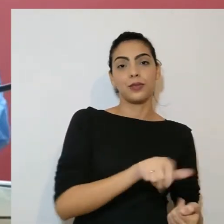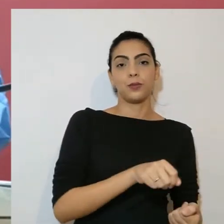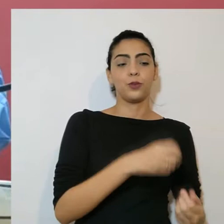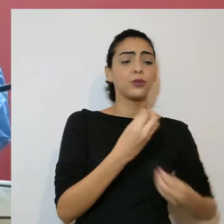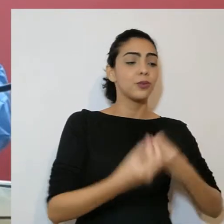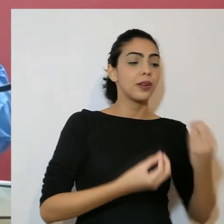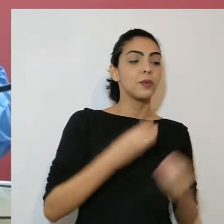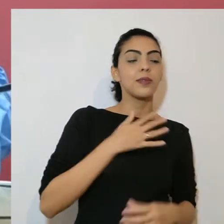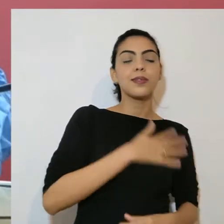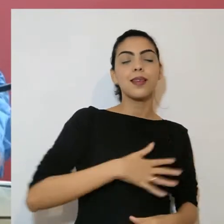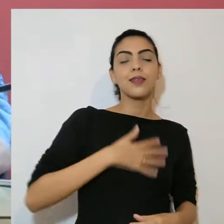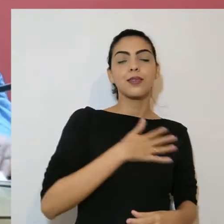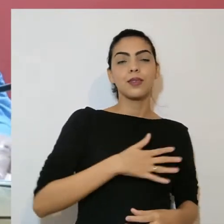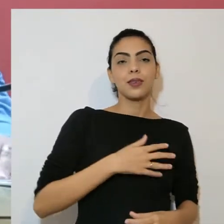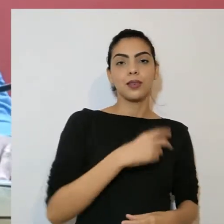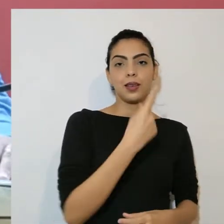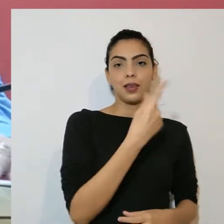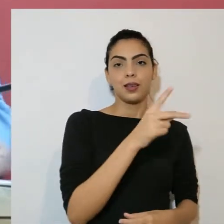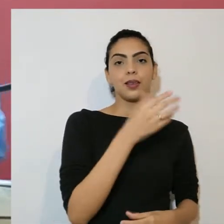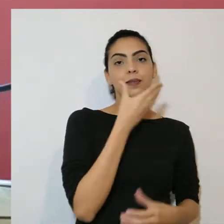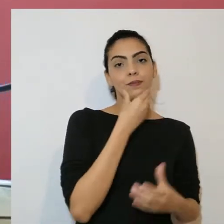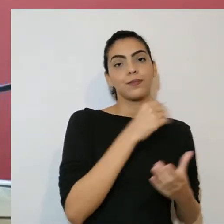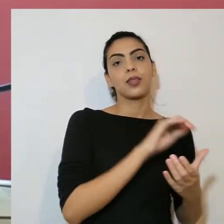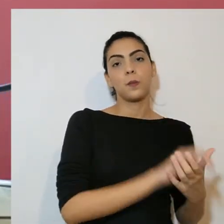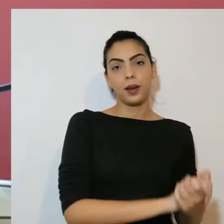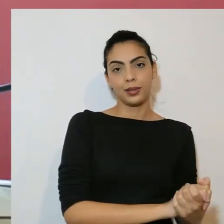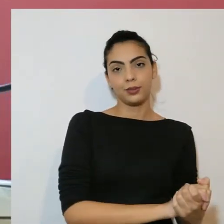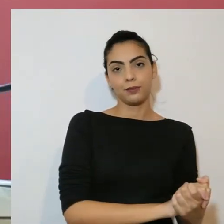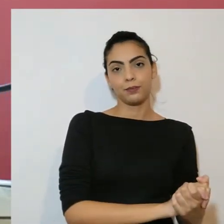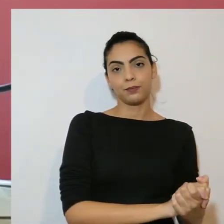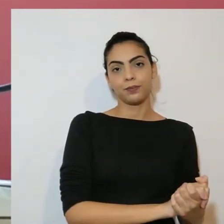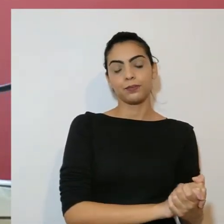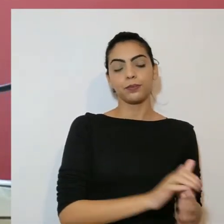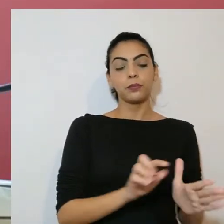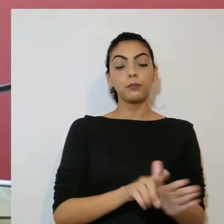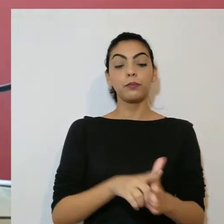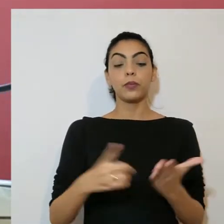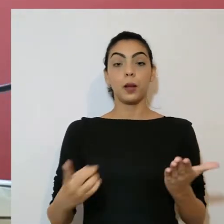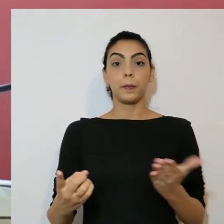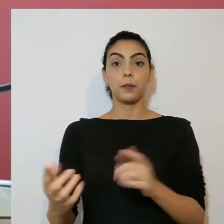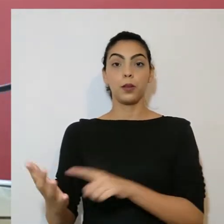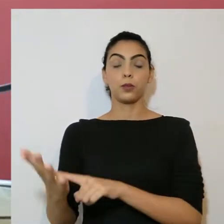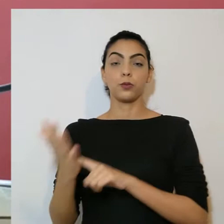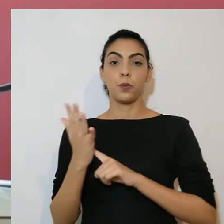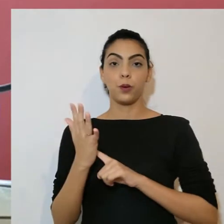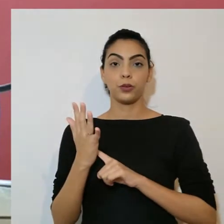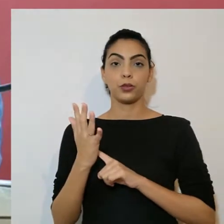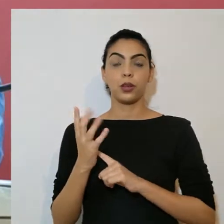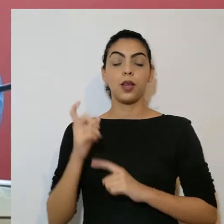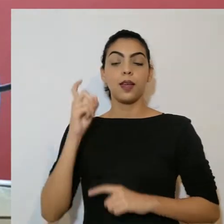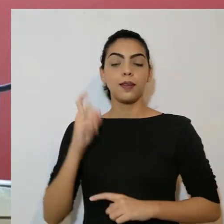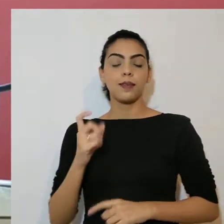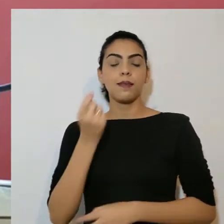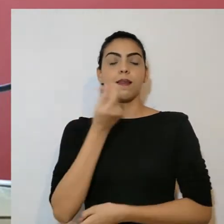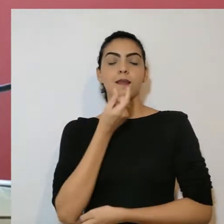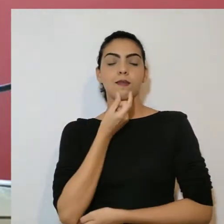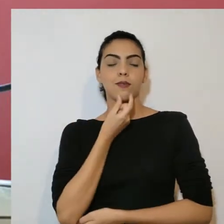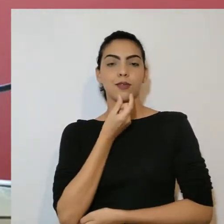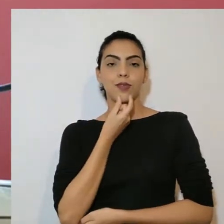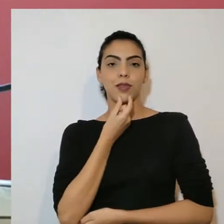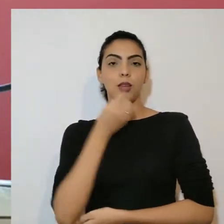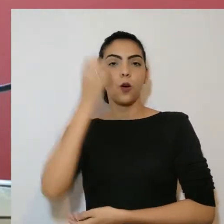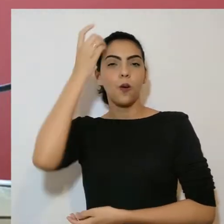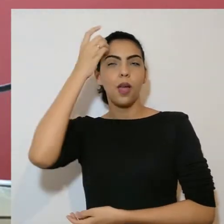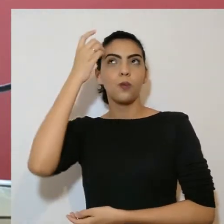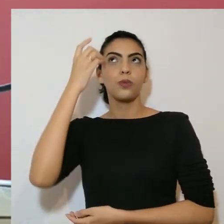mundo, em como agradar seu marido. A Bíblia nos mostra que ficar